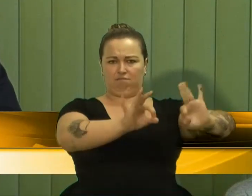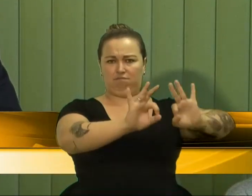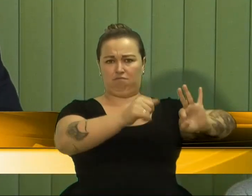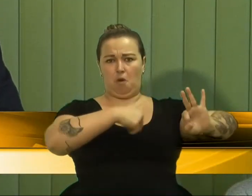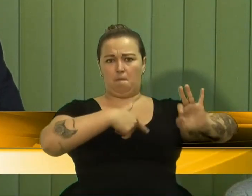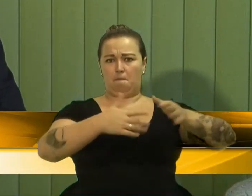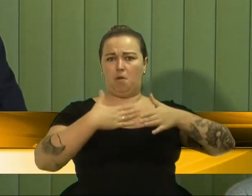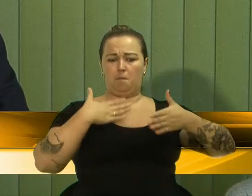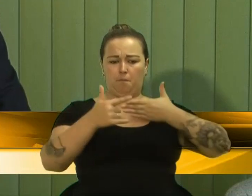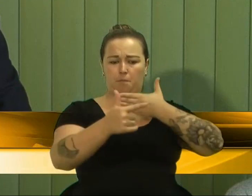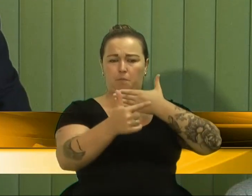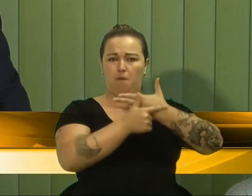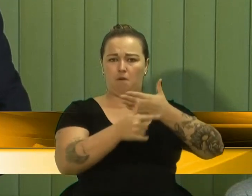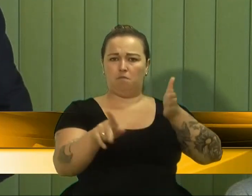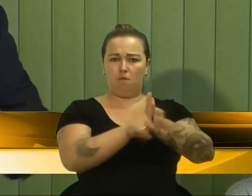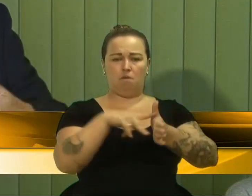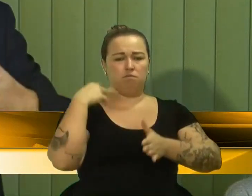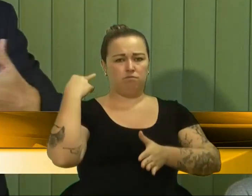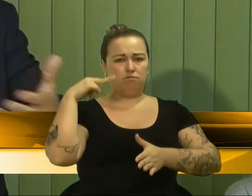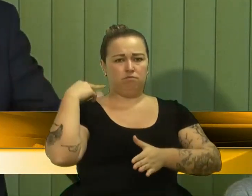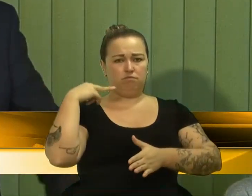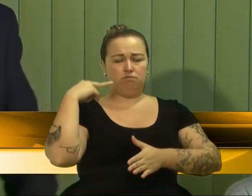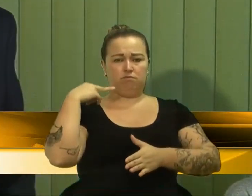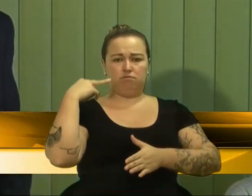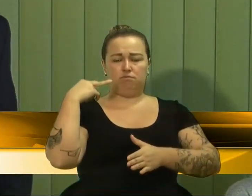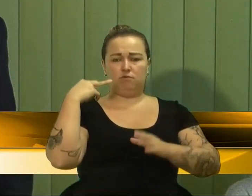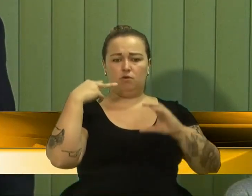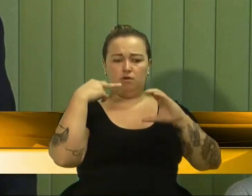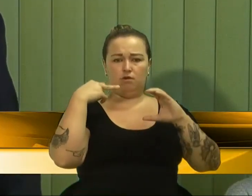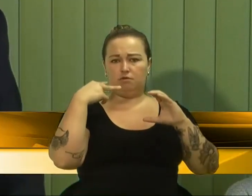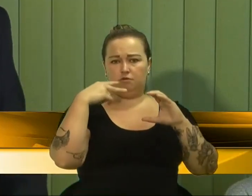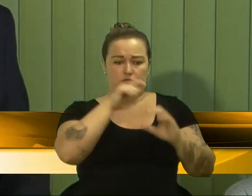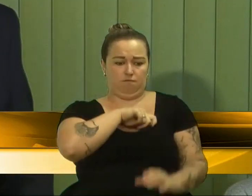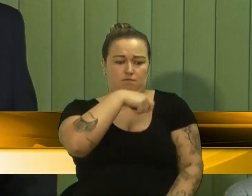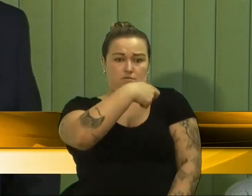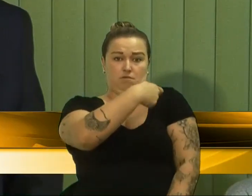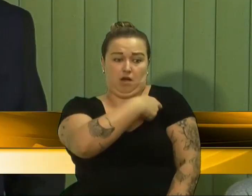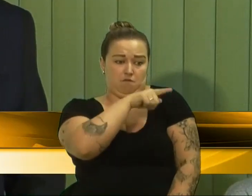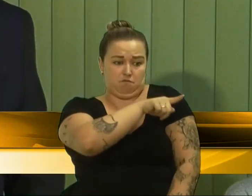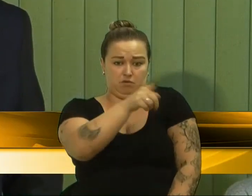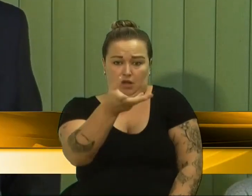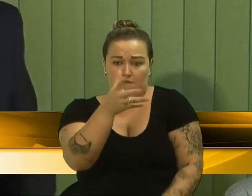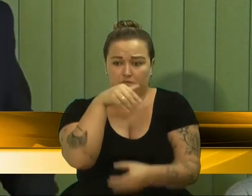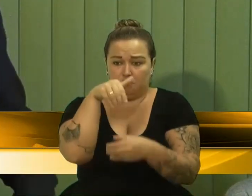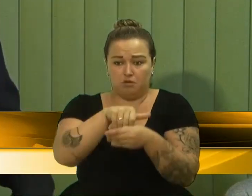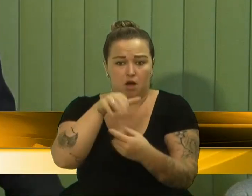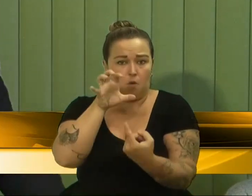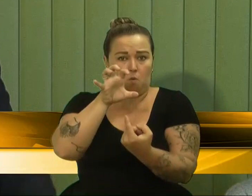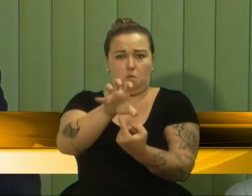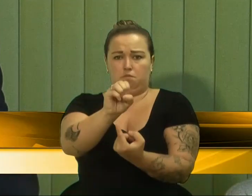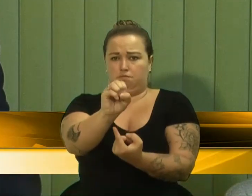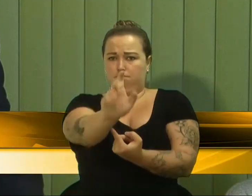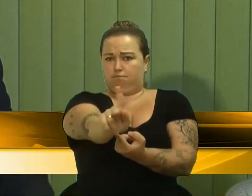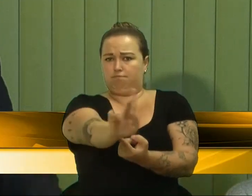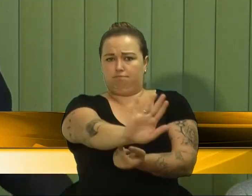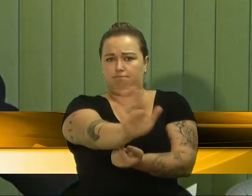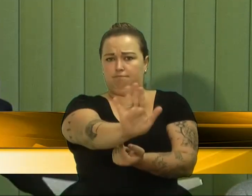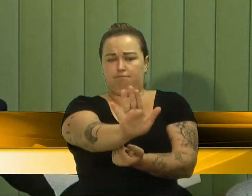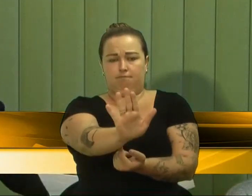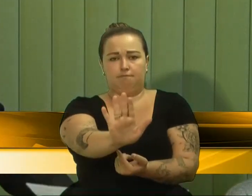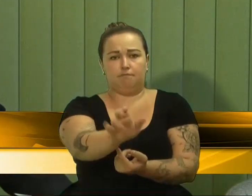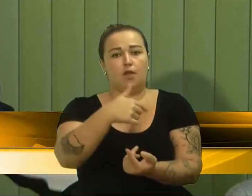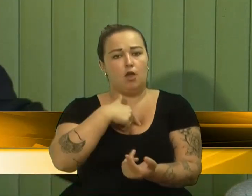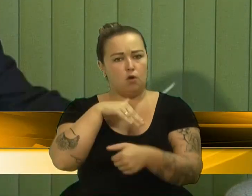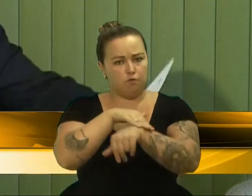papel fiscalizador e com todo respeito aos vereadores, se os vereadores quiserem votar contra, não tem problema nenhum. Mas isso independe. Eu vou conversar